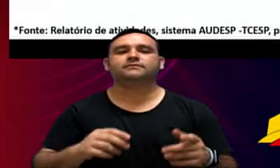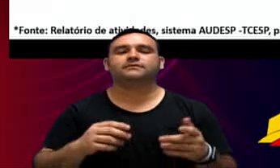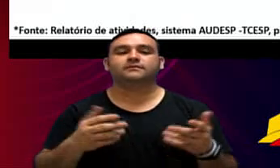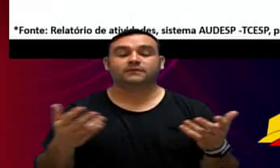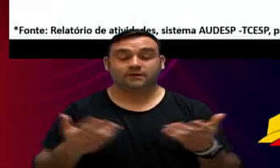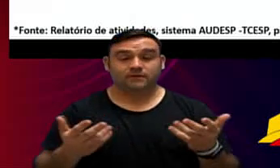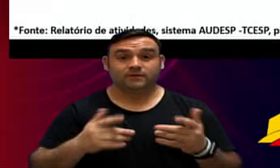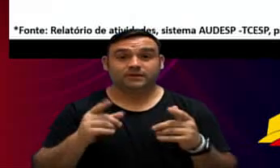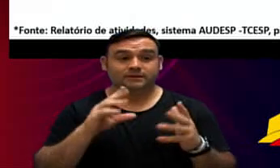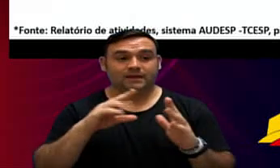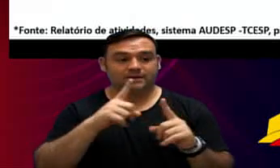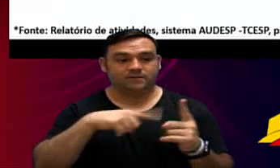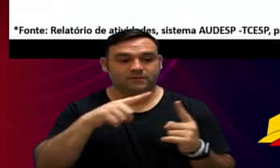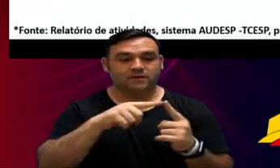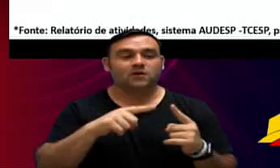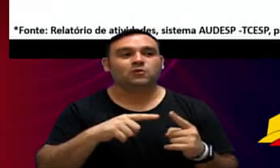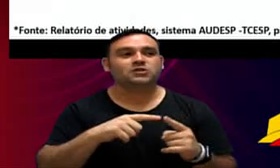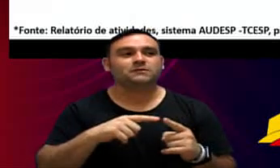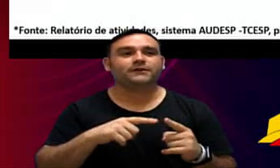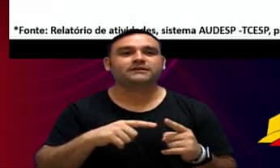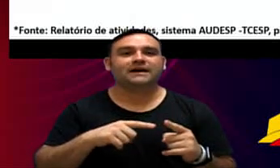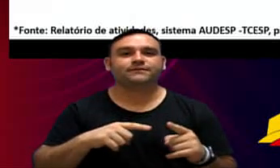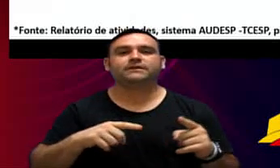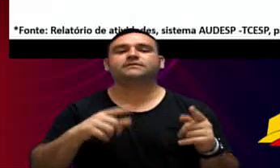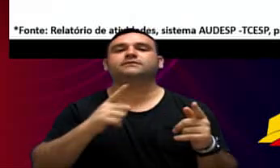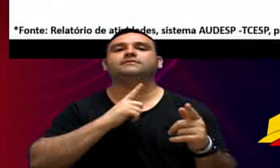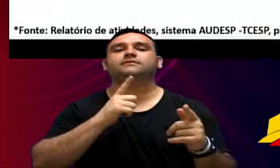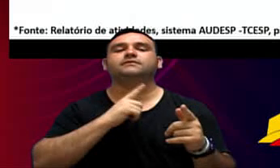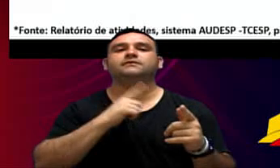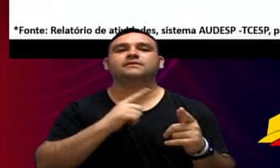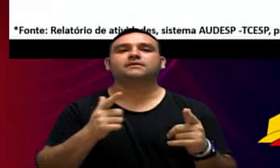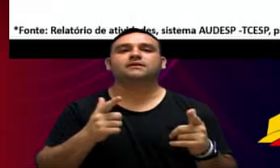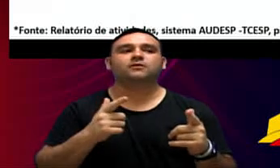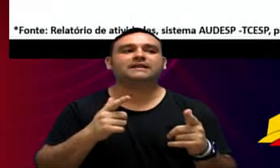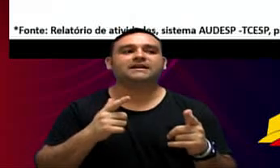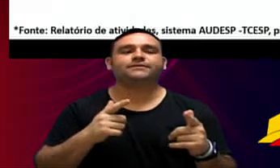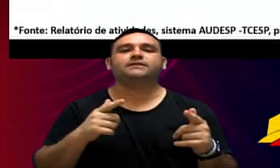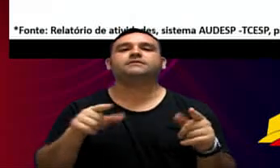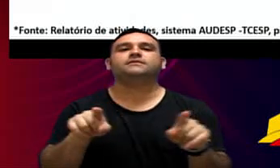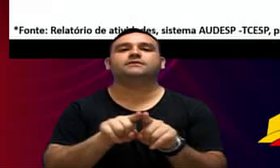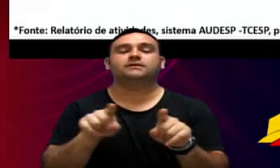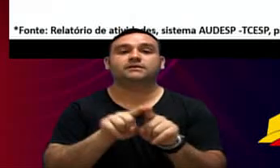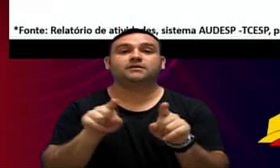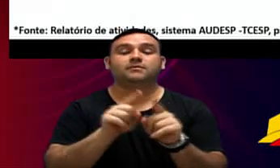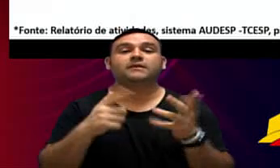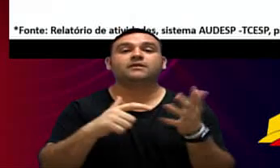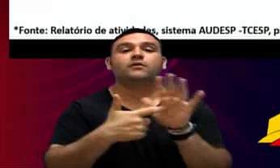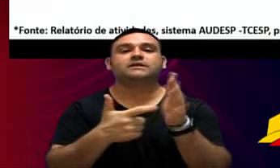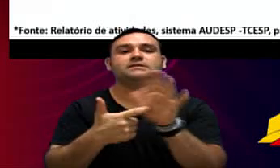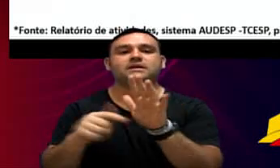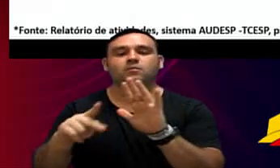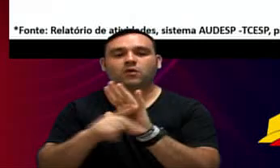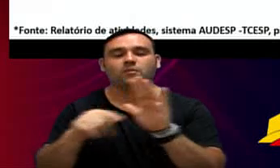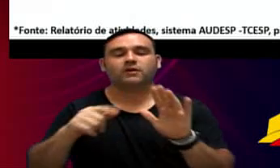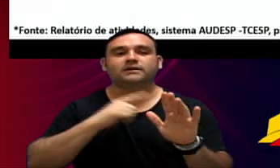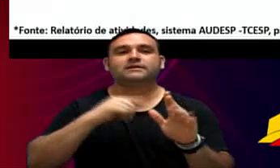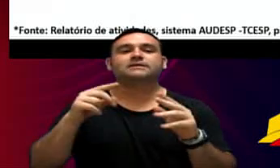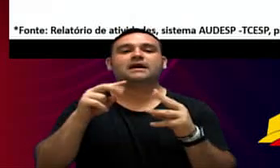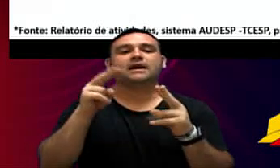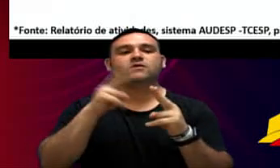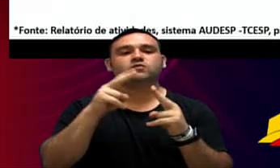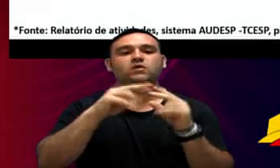Eu coloquei algumas metas que foram sendo cumpridas, então, os últimos índices, nós ampliamos em dois canais